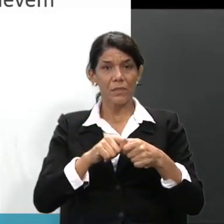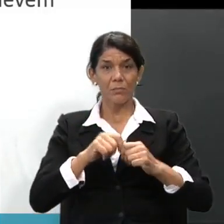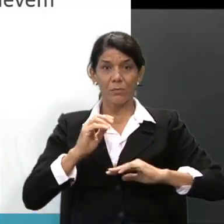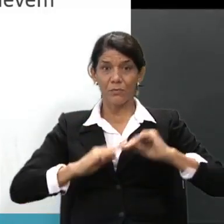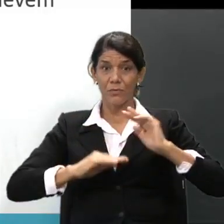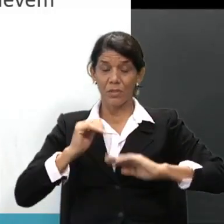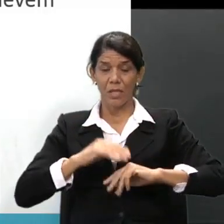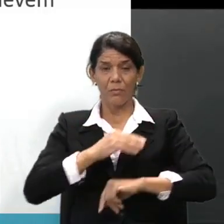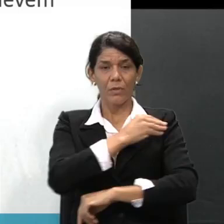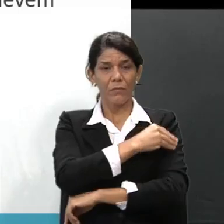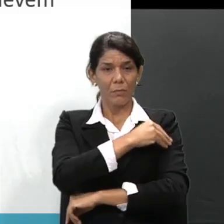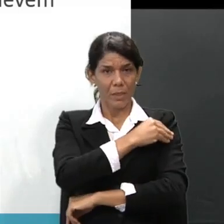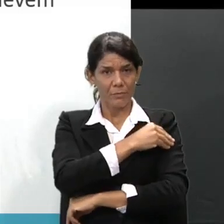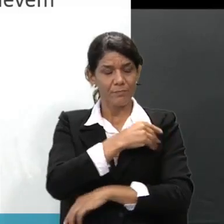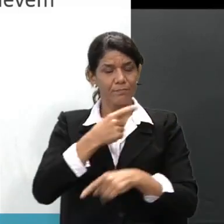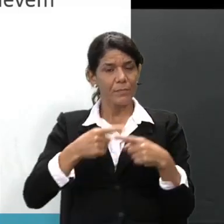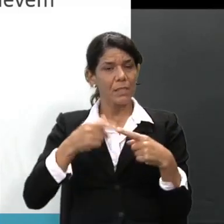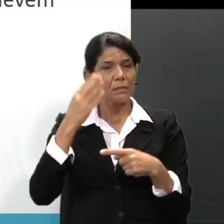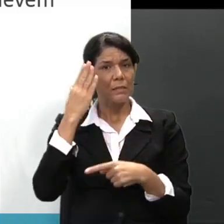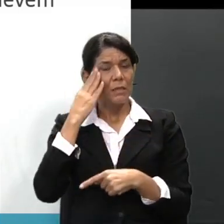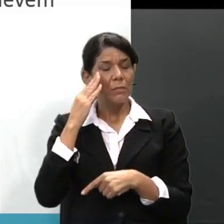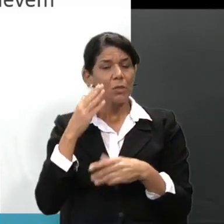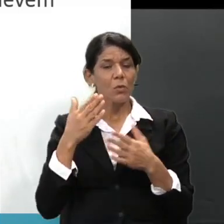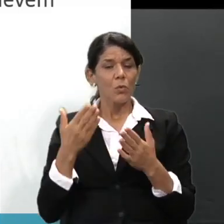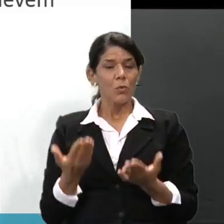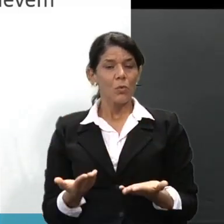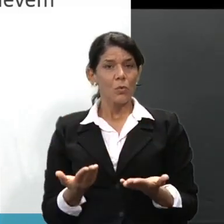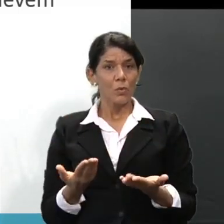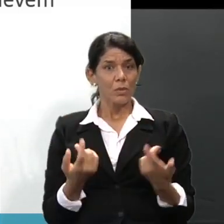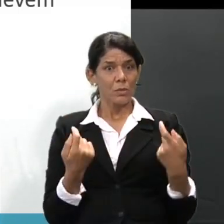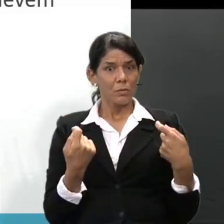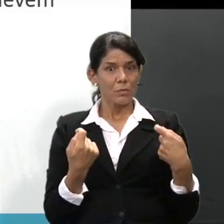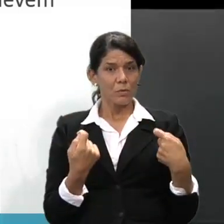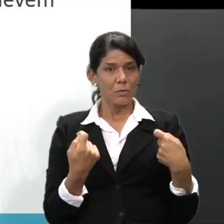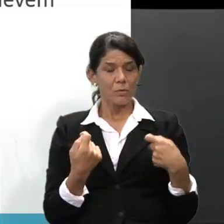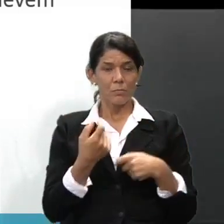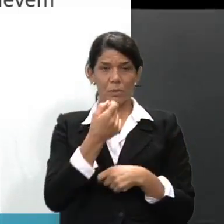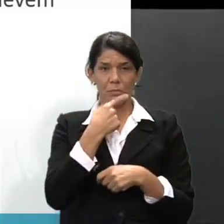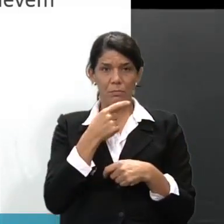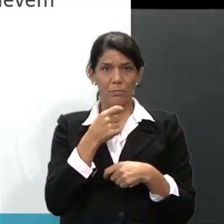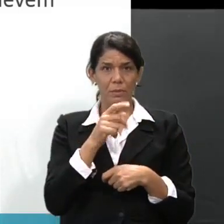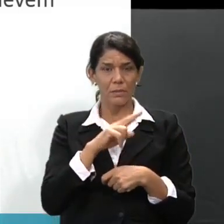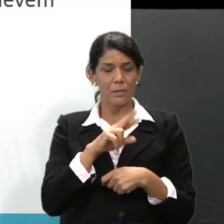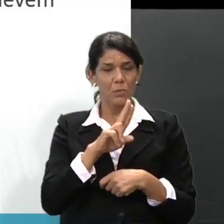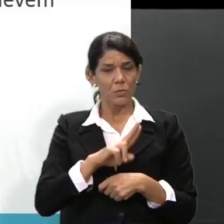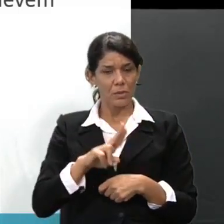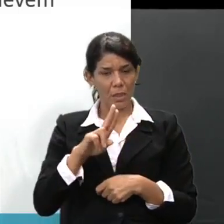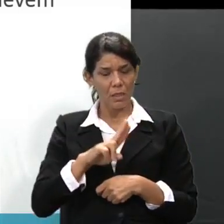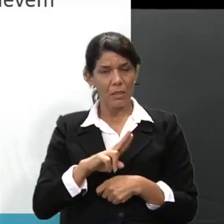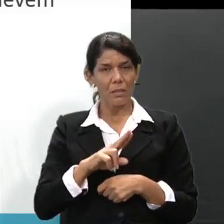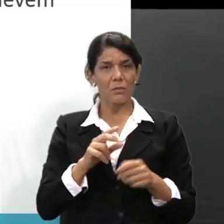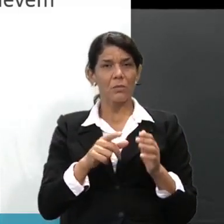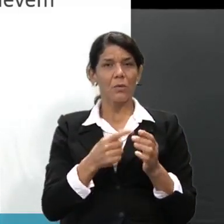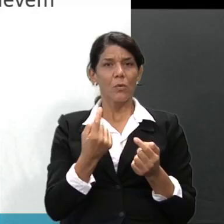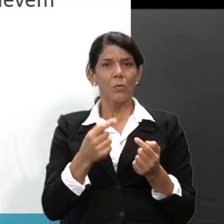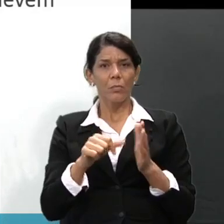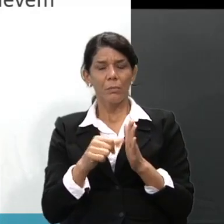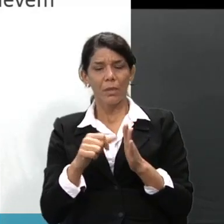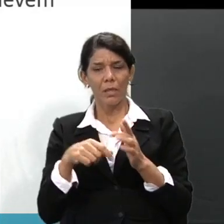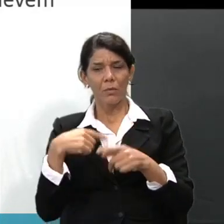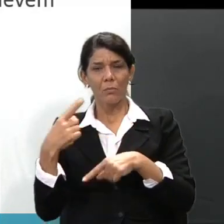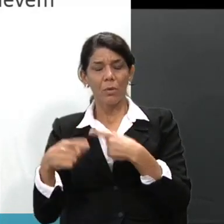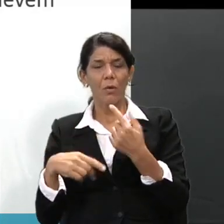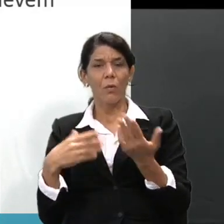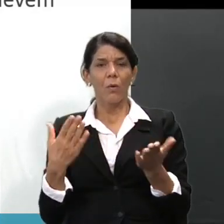enfermeiro. Porque o enfermeiro sabe quando um medicamento deve ser administrado antes do outro,